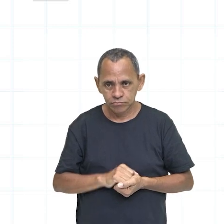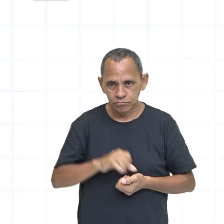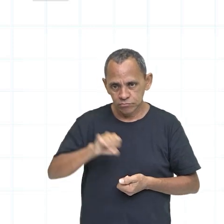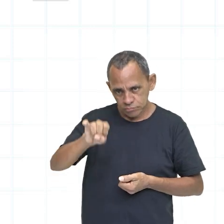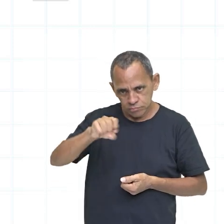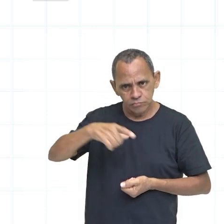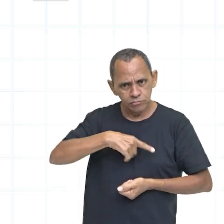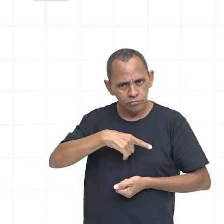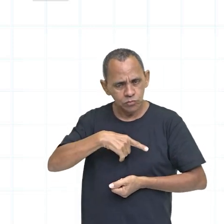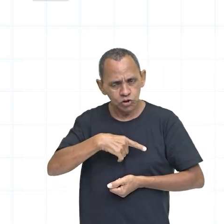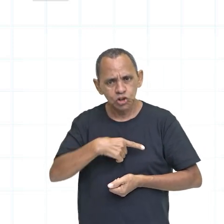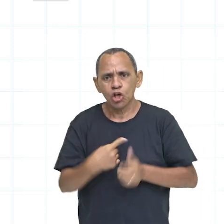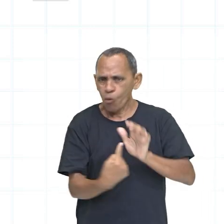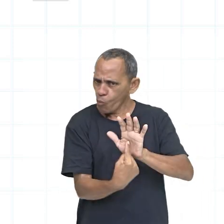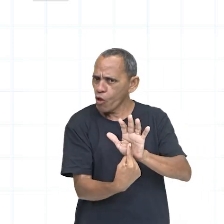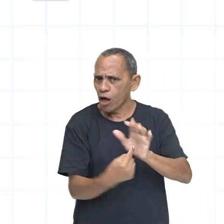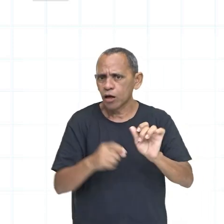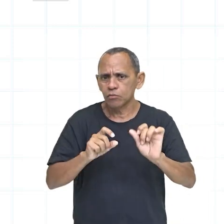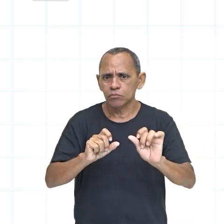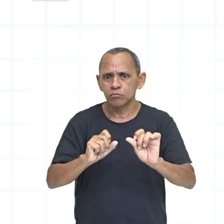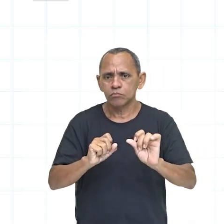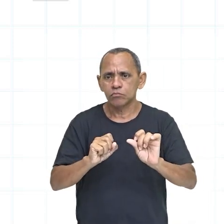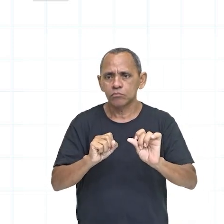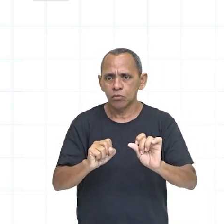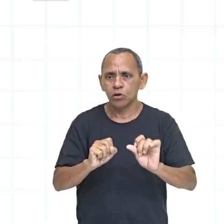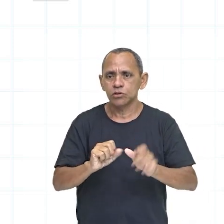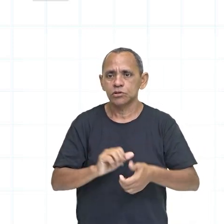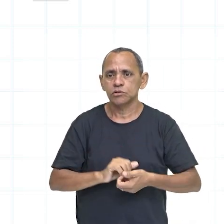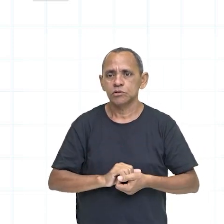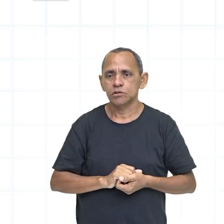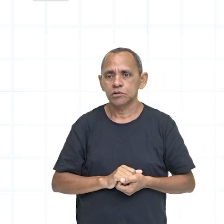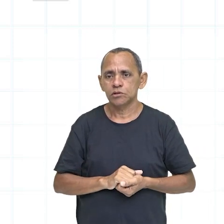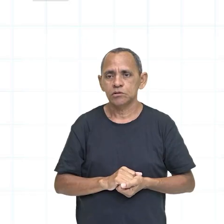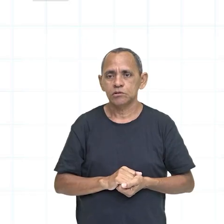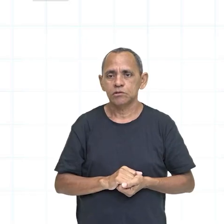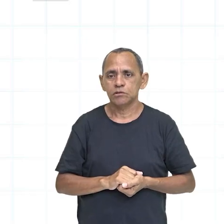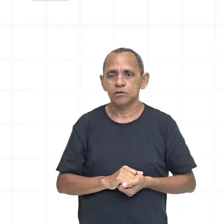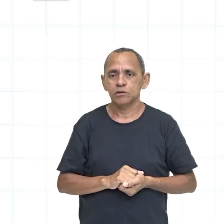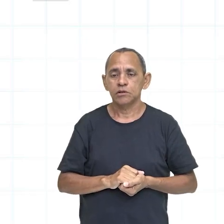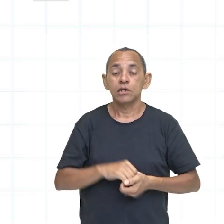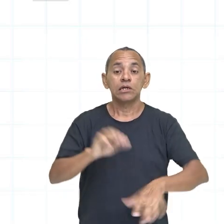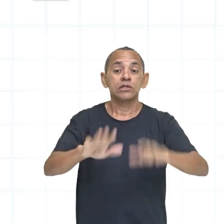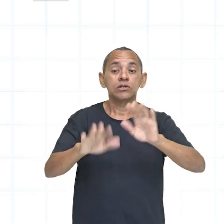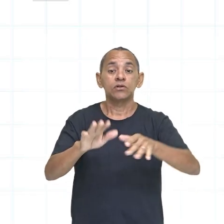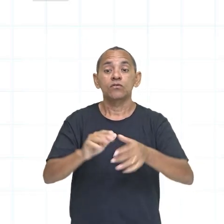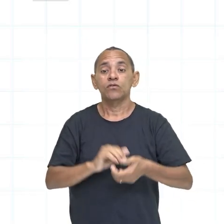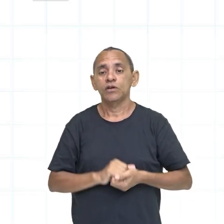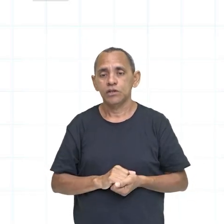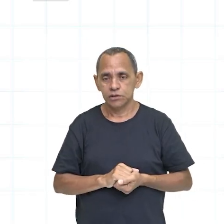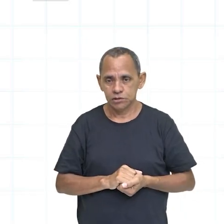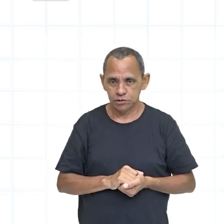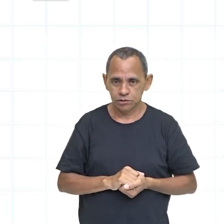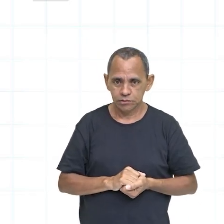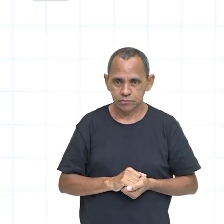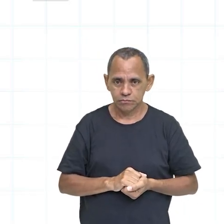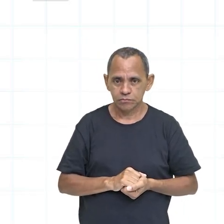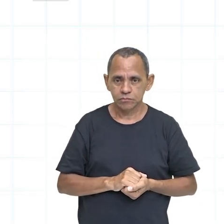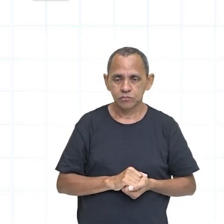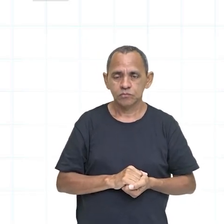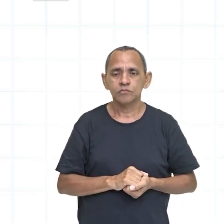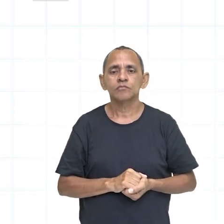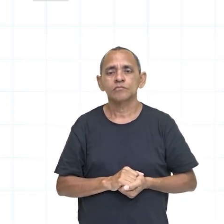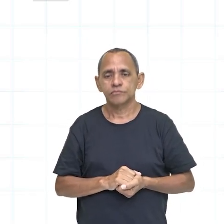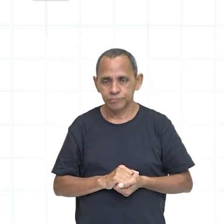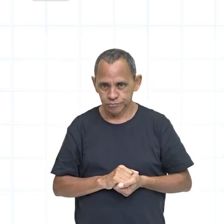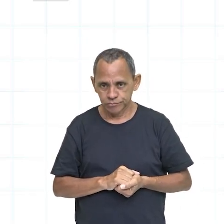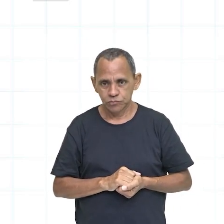só a placa, essa aqui é um tipo de placa que normalmente não tem nada escrito, né? Só vem ali a imagem. No left turn, não é